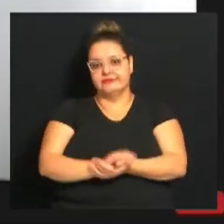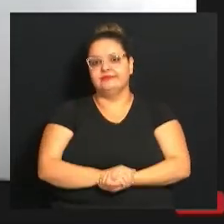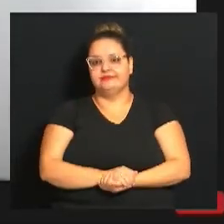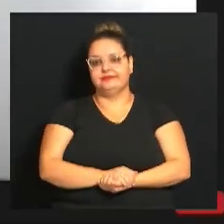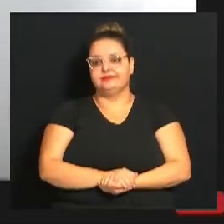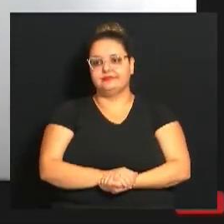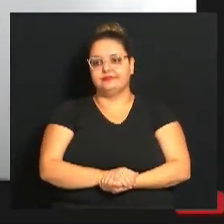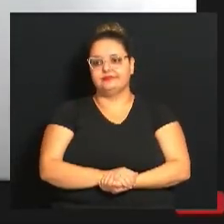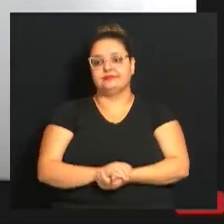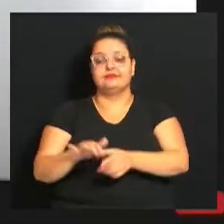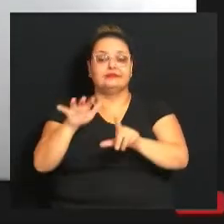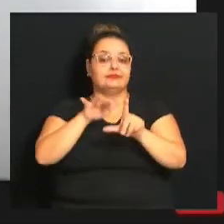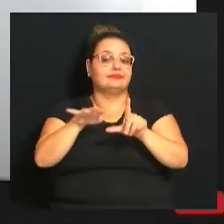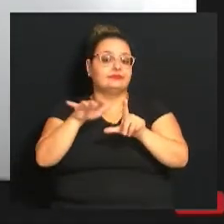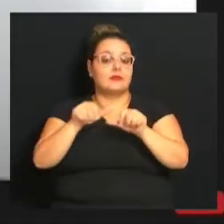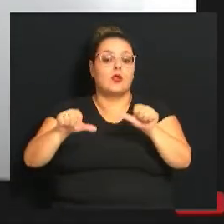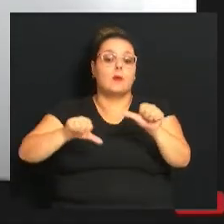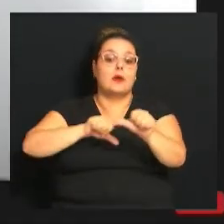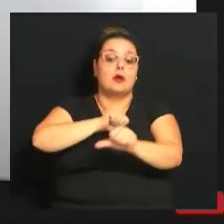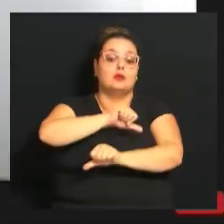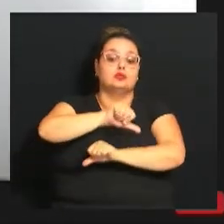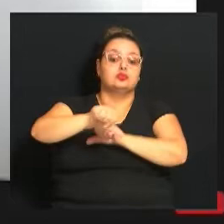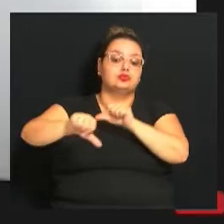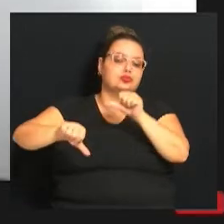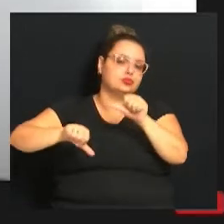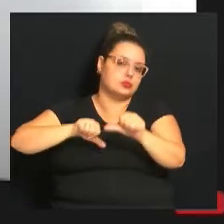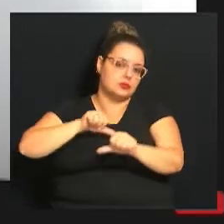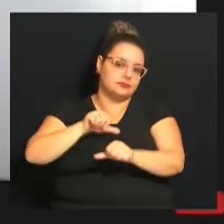é uma transformação,